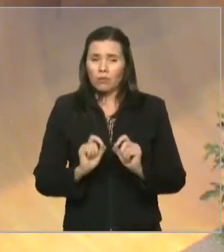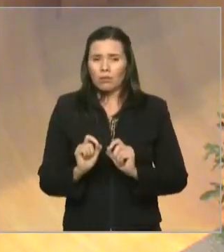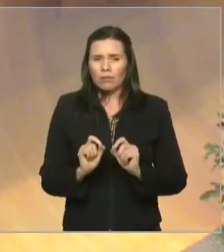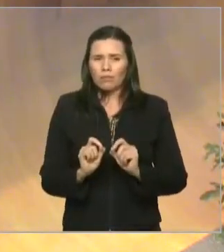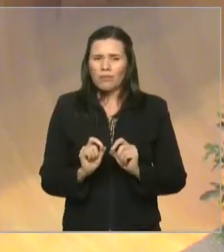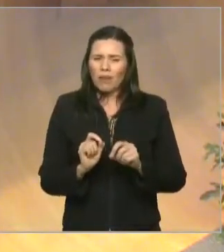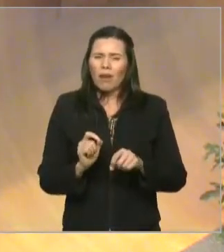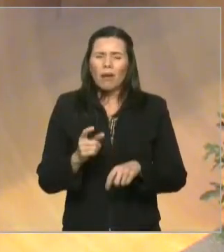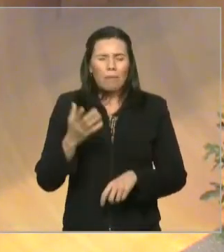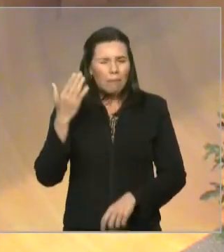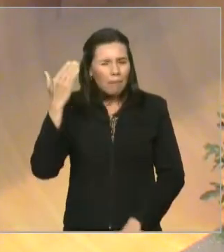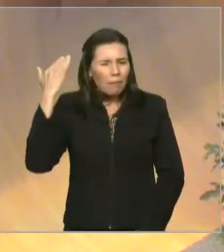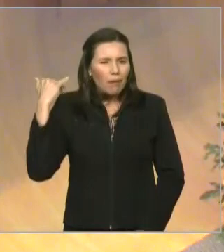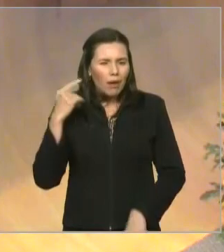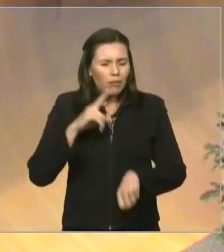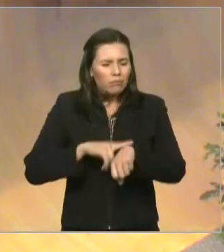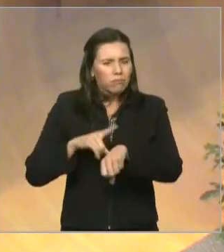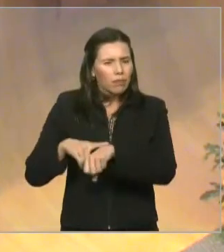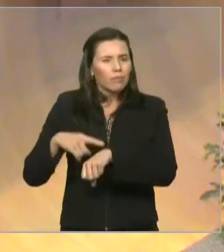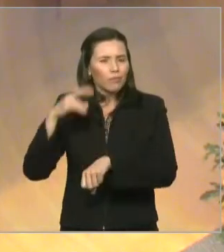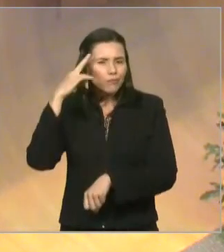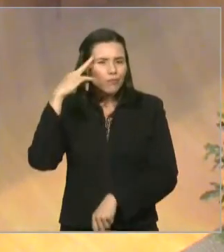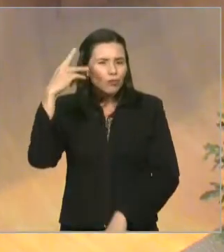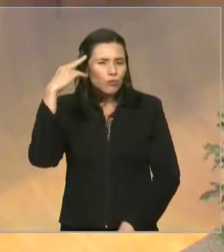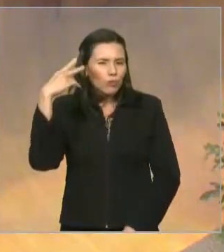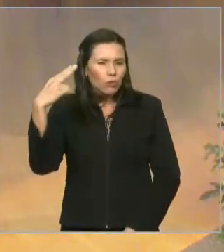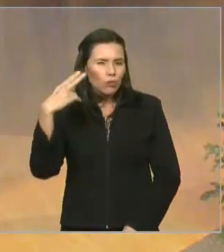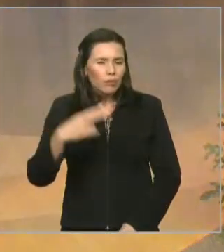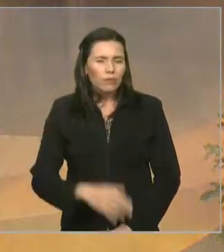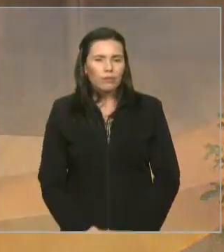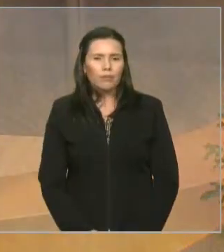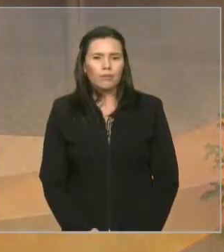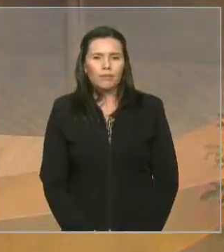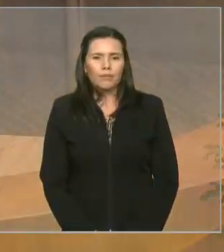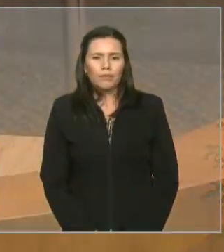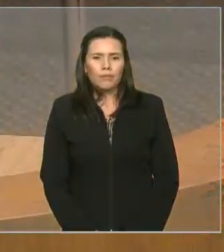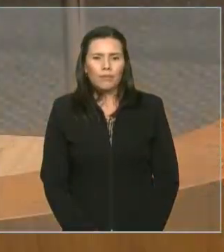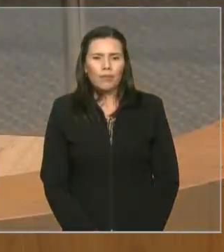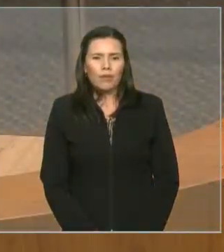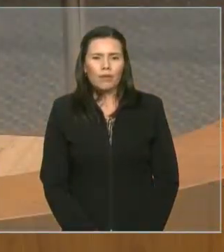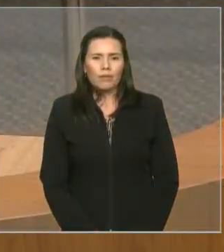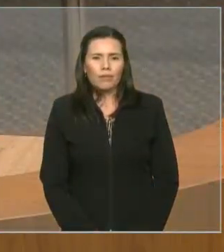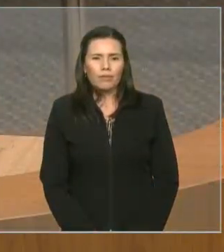momento histórico de sombra e negritude nessa casa.